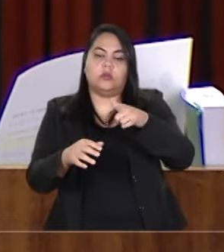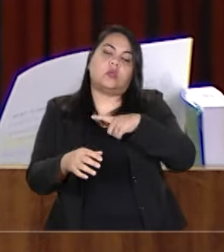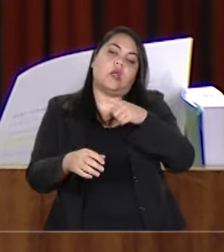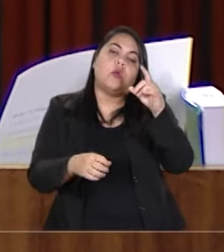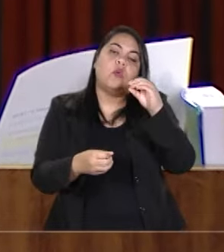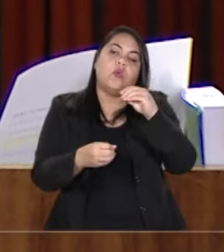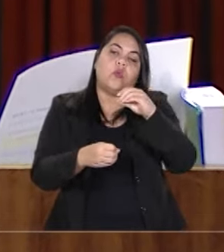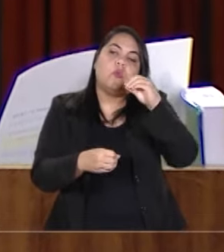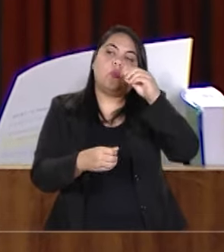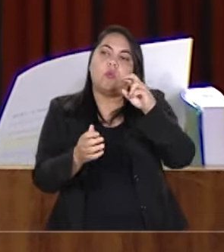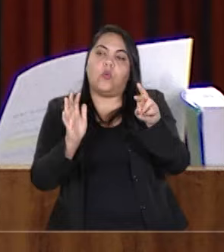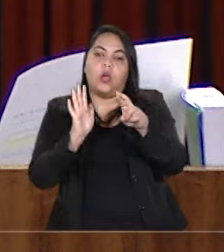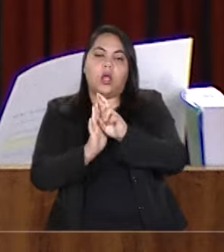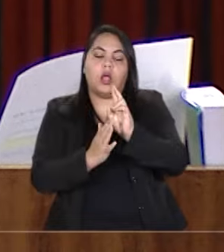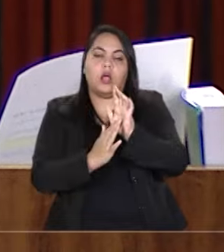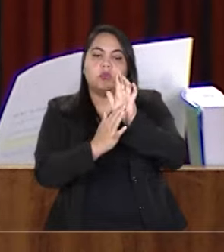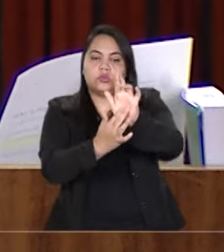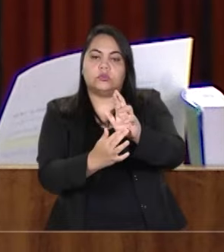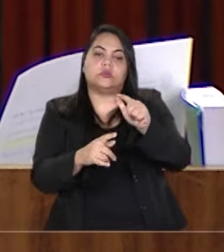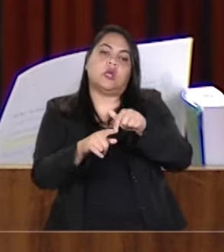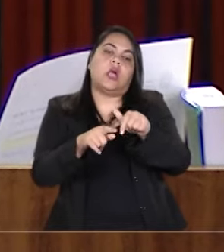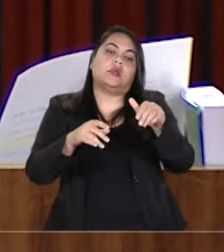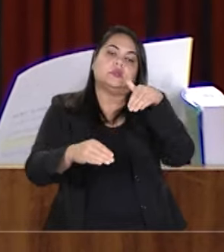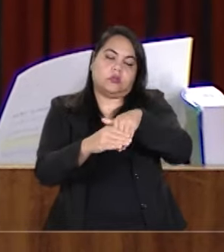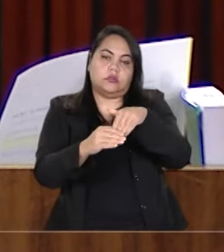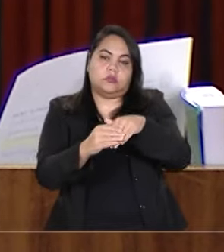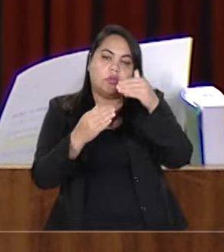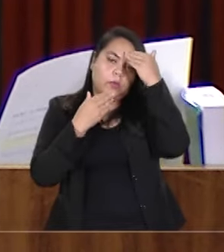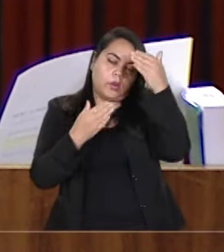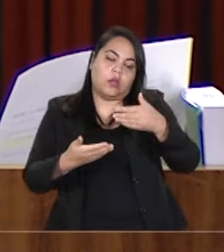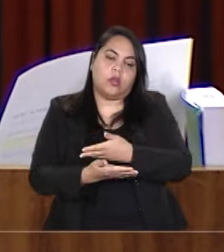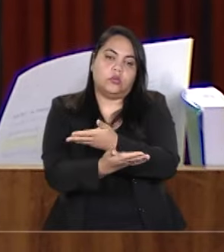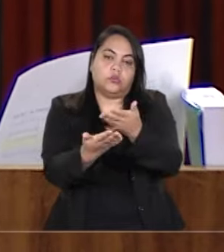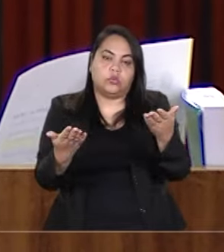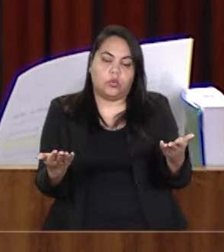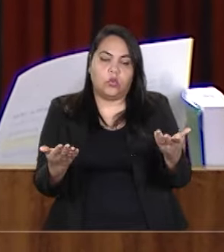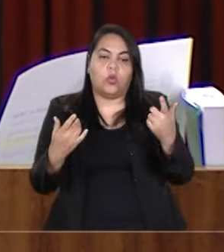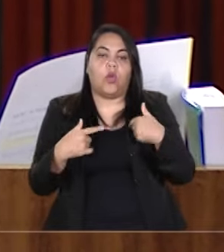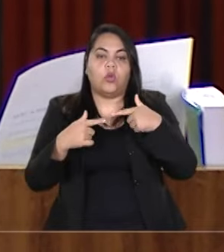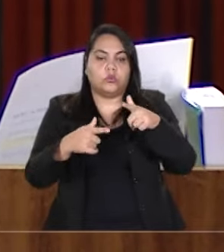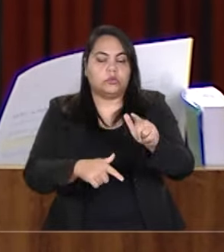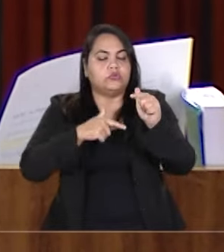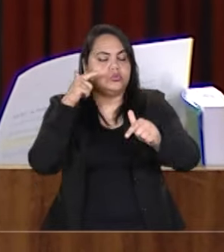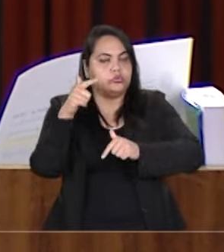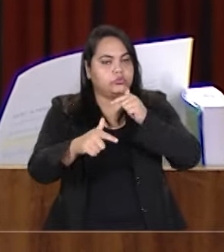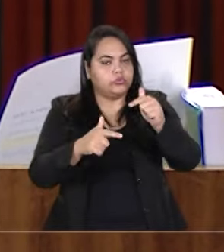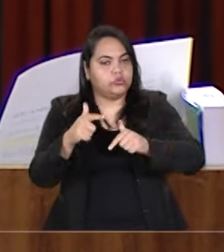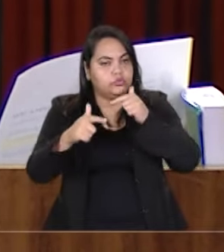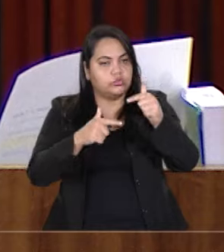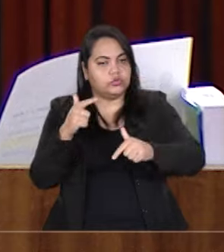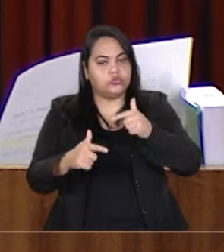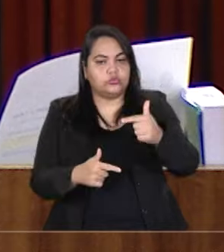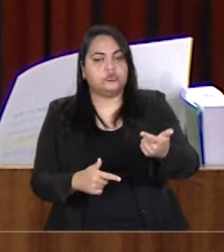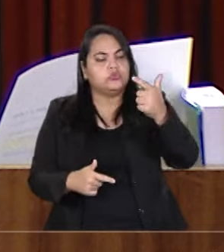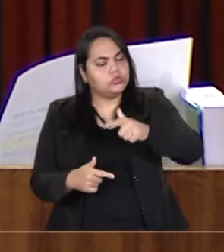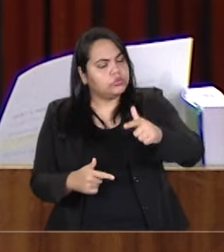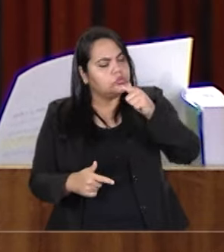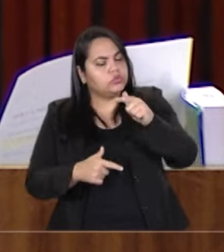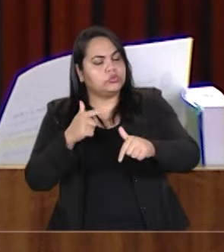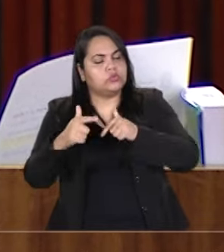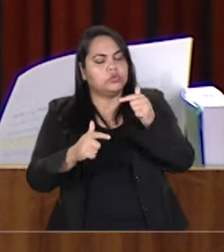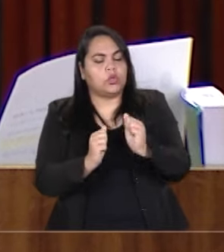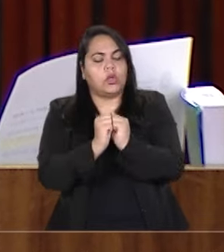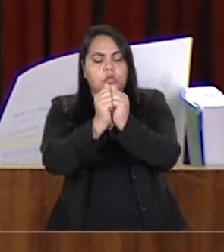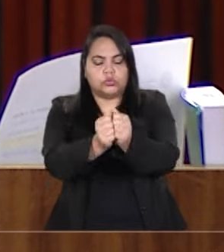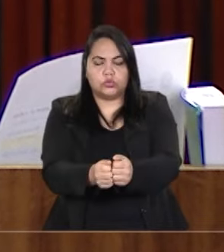eleições. Muito obrigada a todos por estarem aqui presentes, por continuarem trabalhando juntos, como temos trabalhado, para